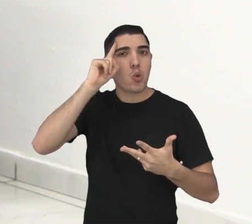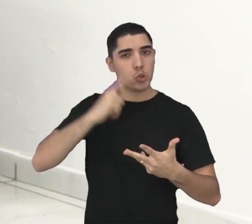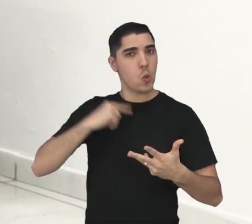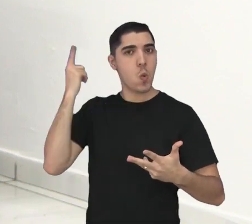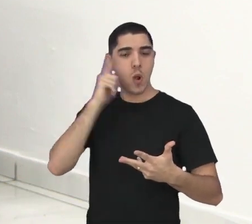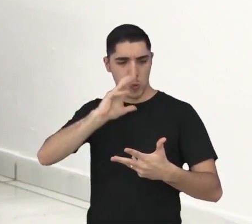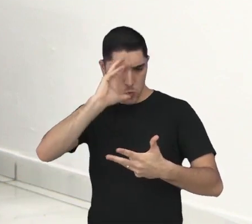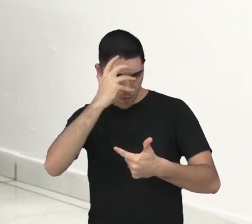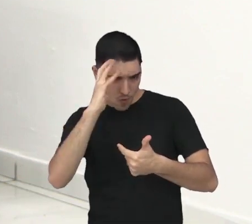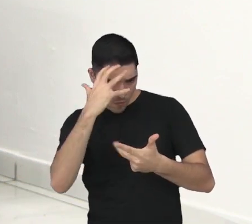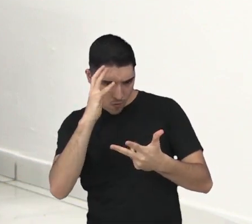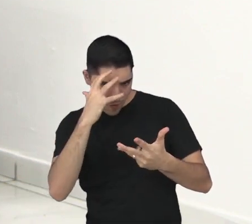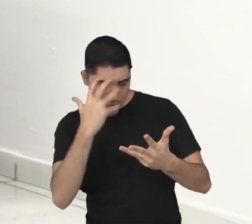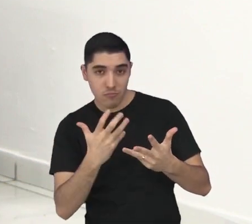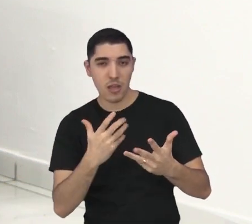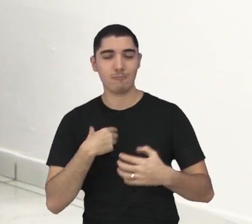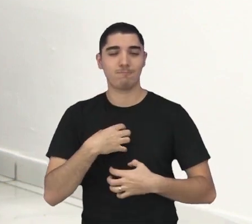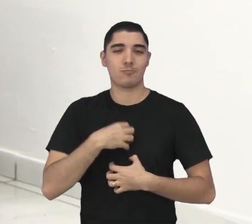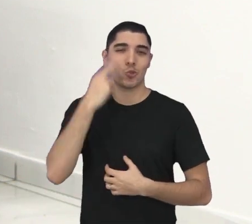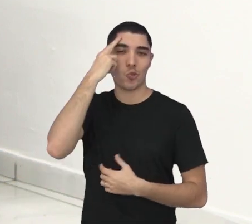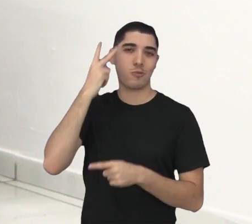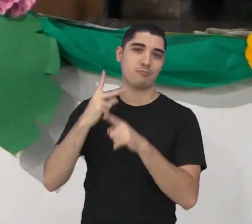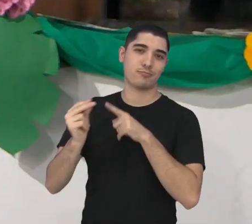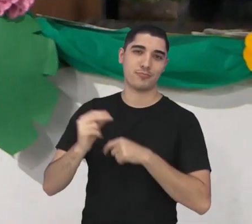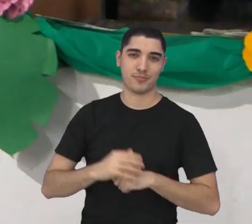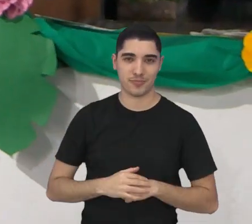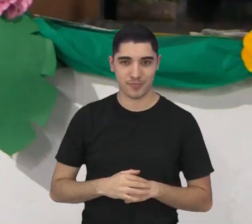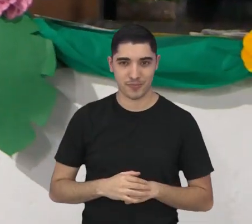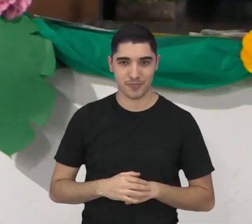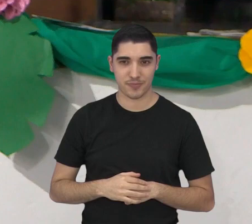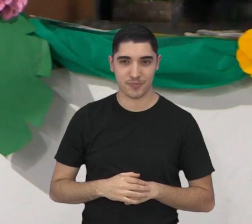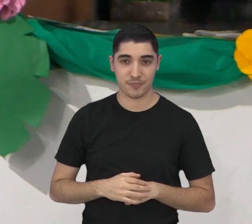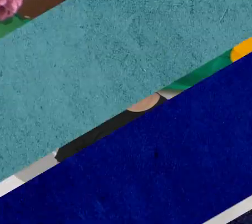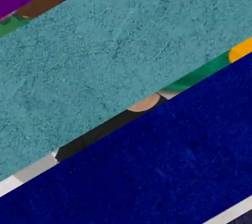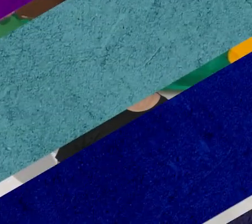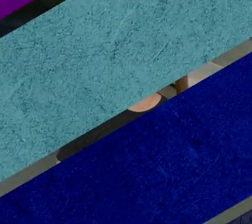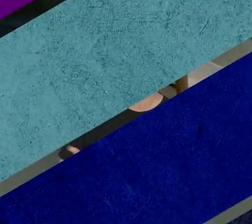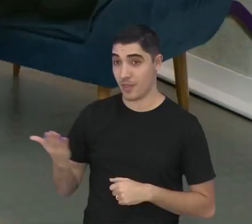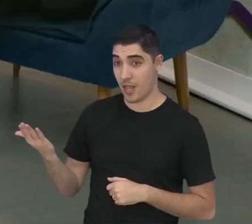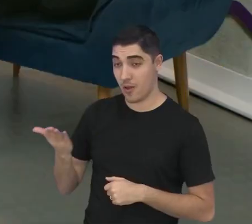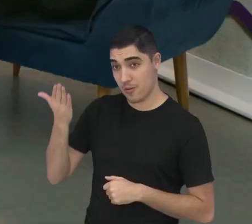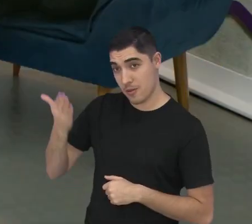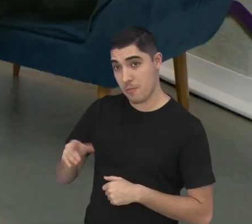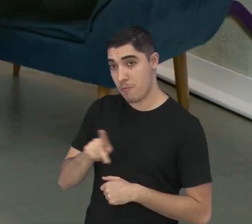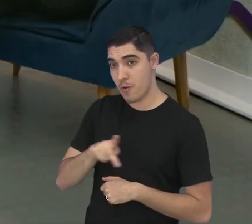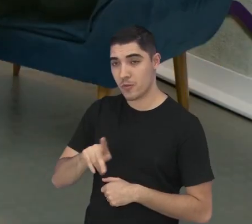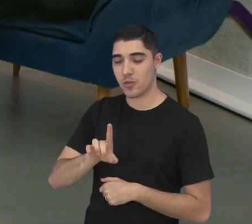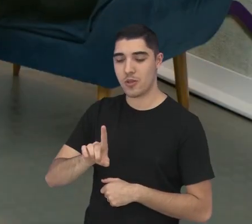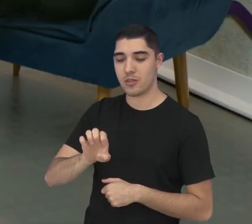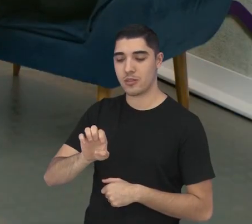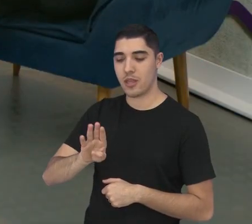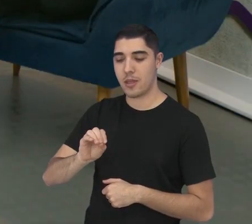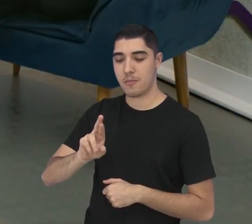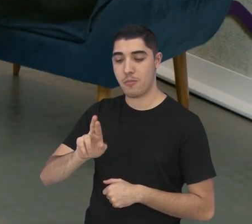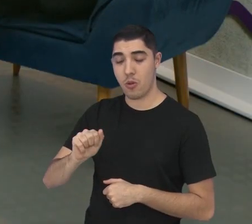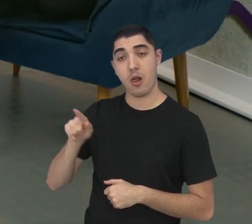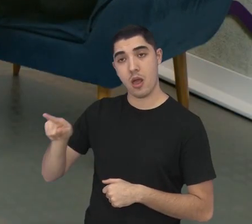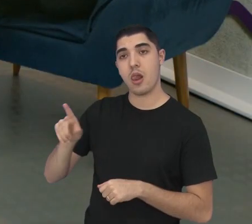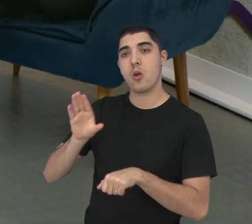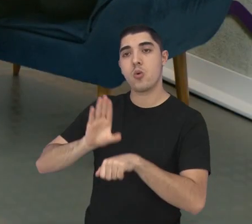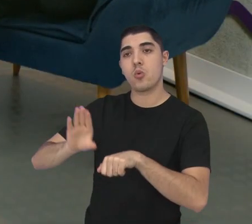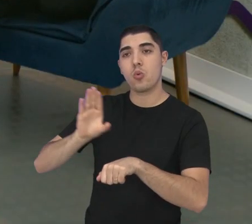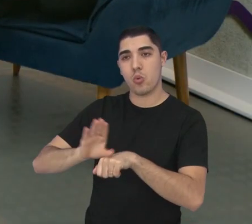realização diferente. Para mim, é a realização de um sonho. E agora a professora Débora, que